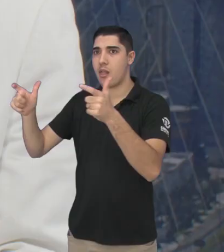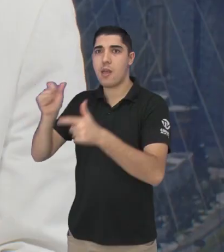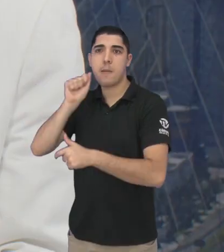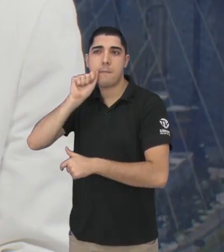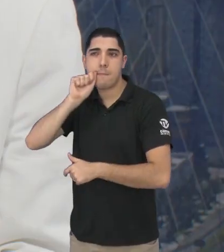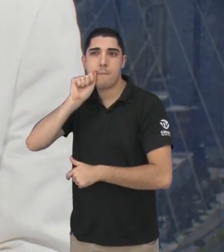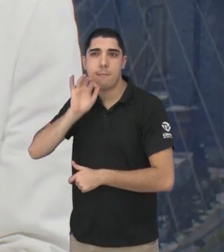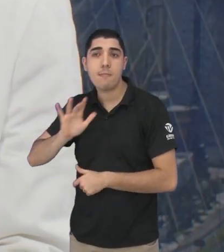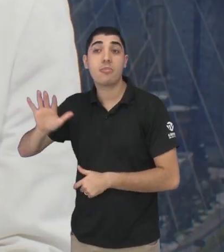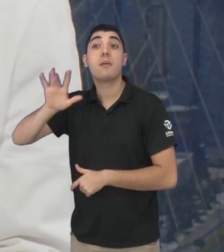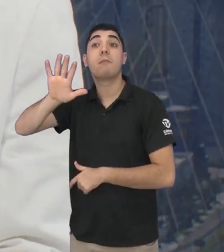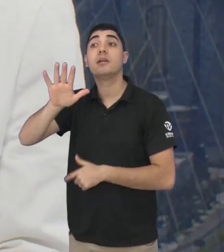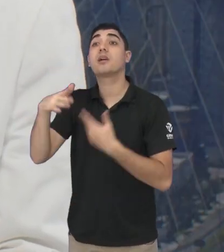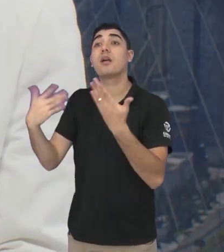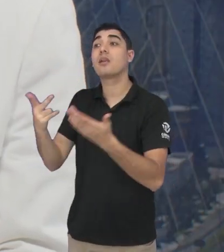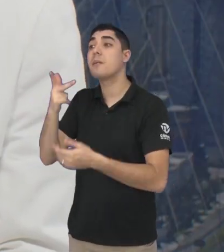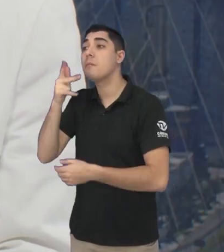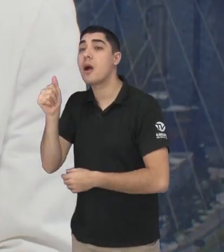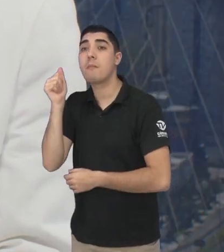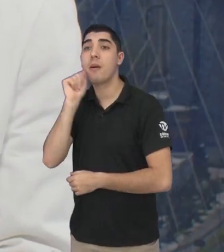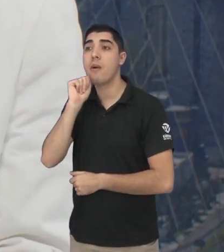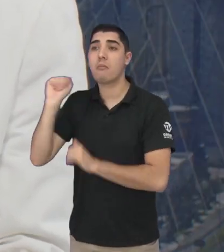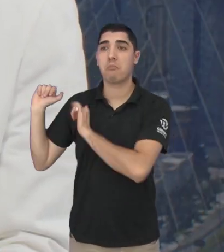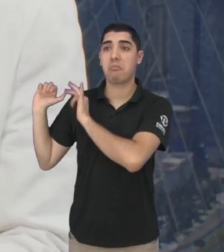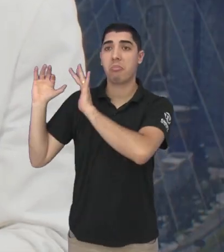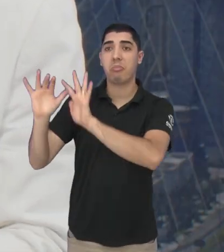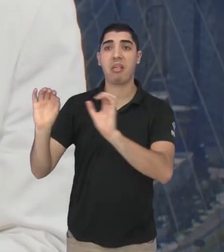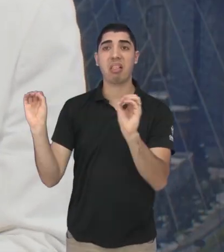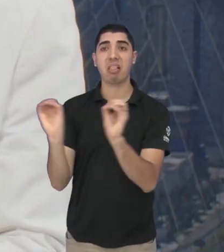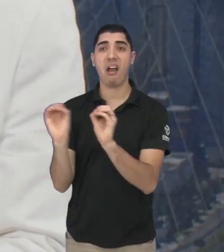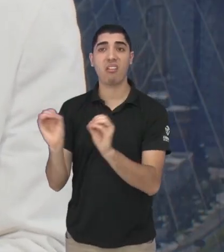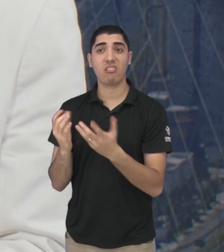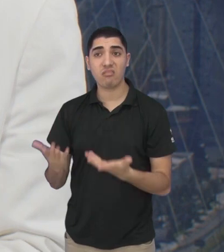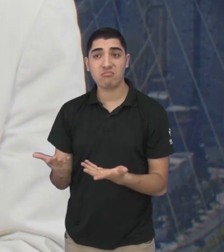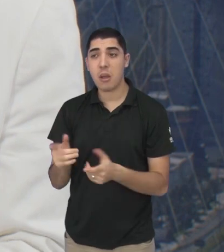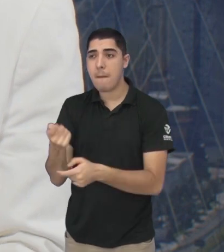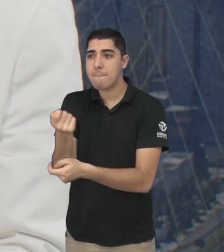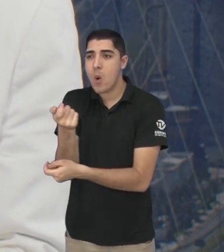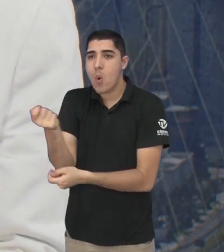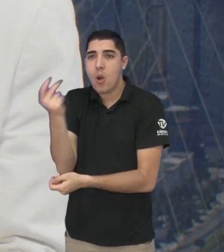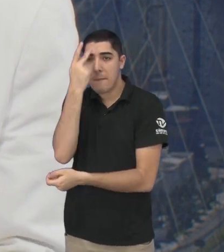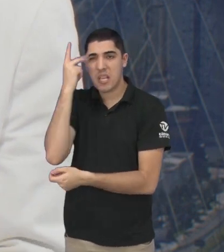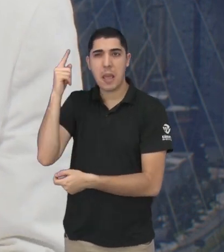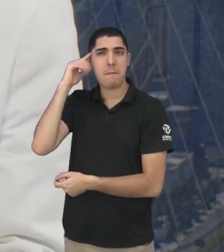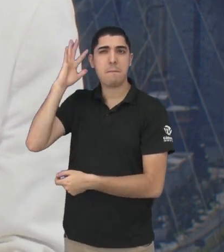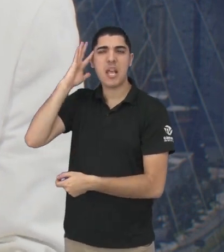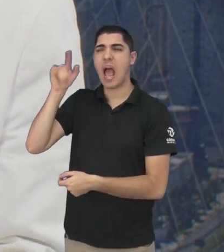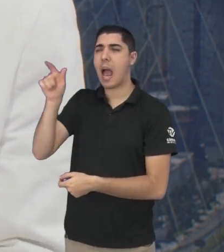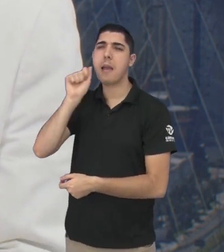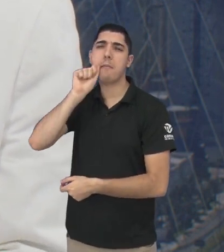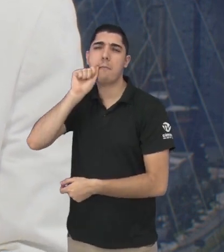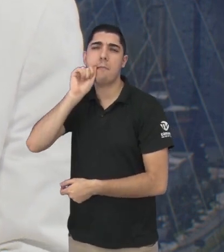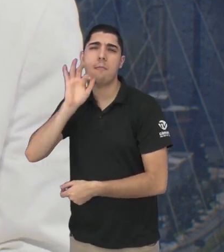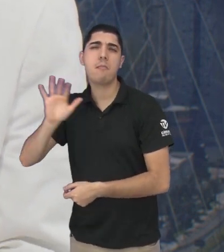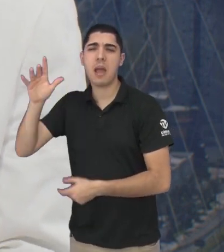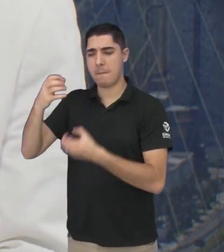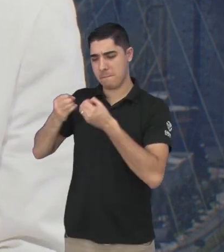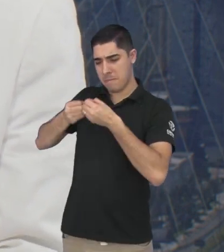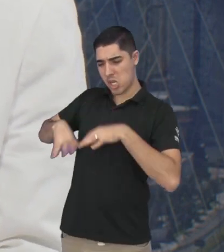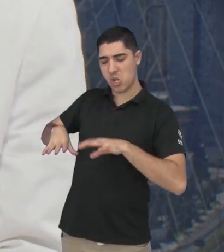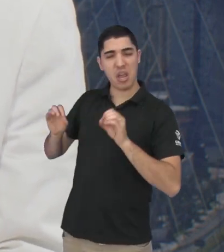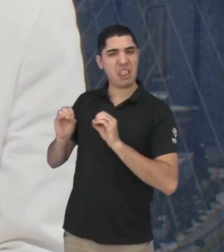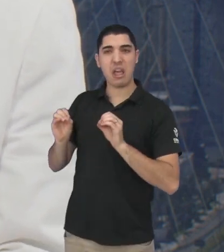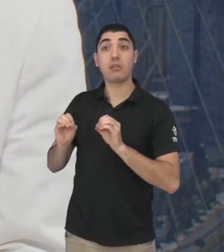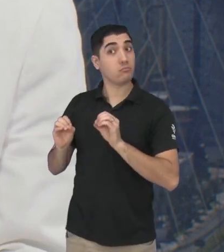do município. E onde estavam os pais? Que não foram saber o que é isso, acham que é algo tão nocivo e não é. Que é